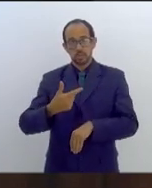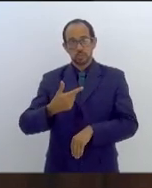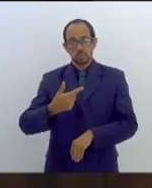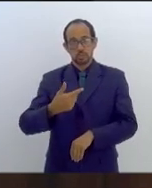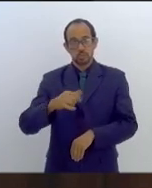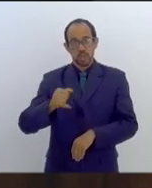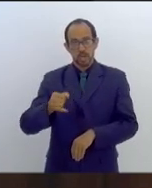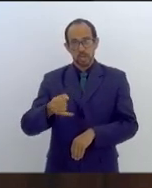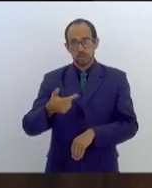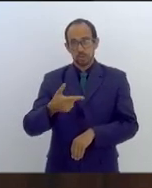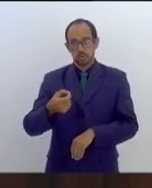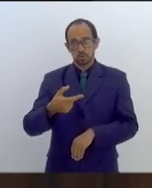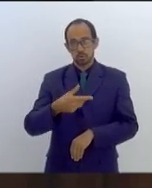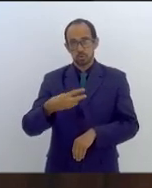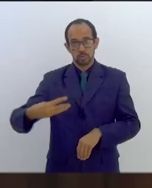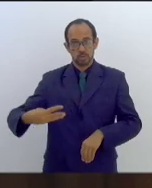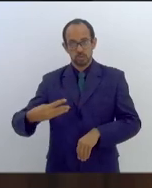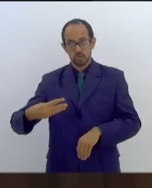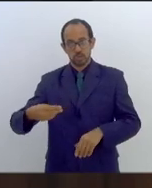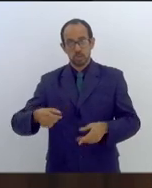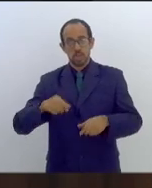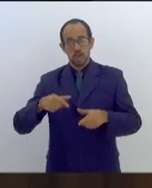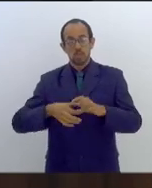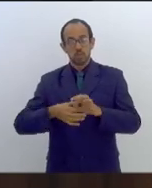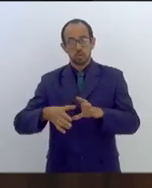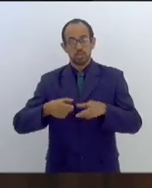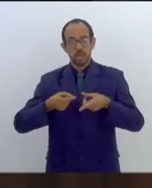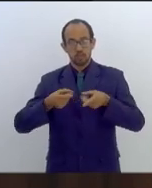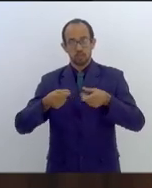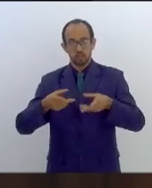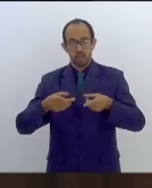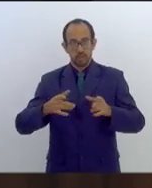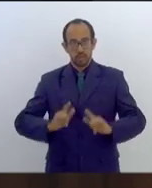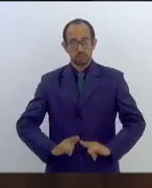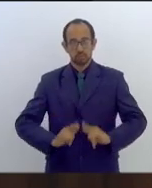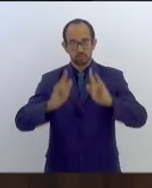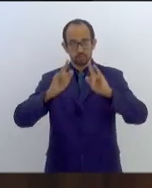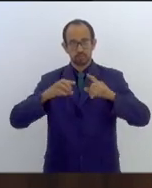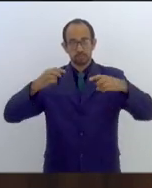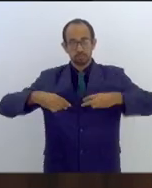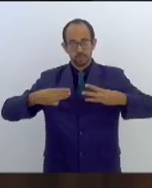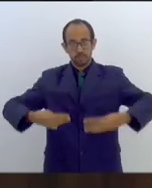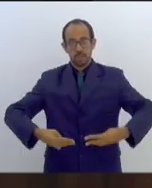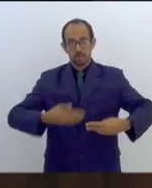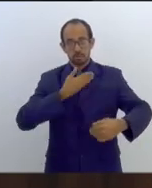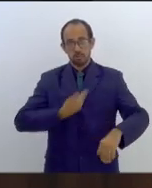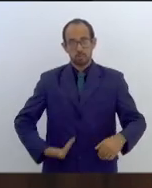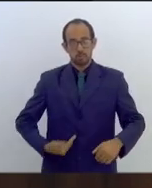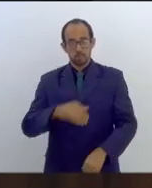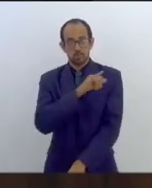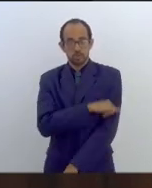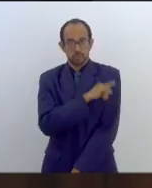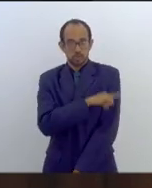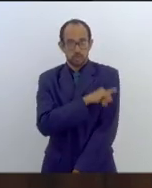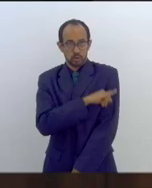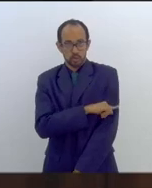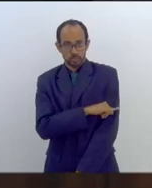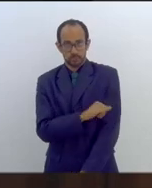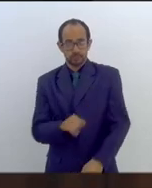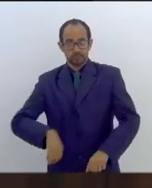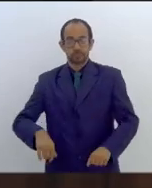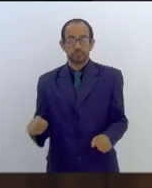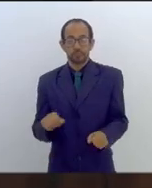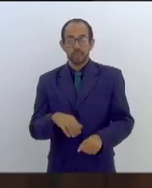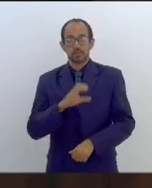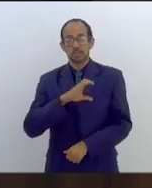E autoriza a alienação de imóvel do Ministério Público do Estado do Rio de Janeiro. Pendendo de pareceres das comissões de Constituição e